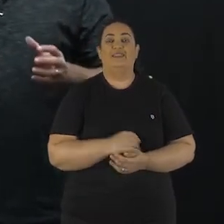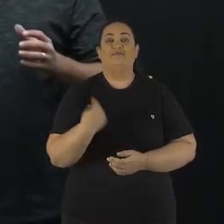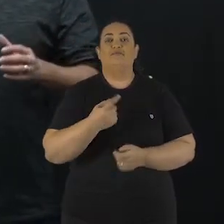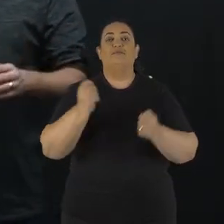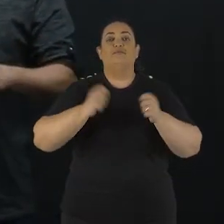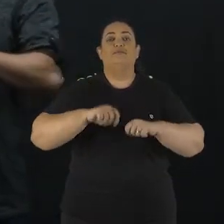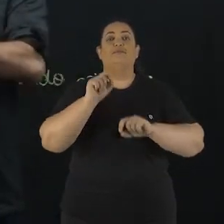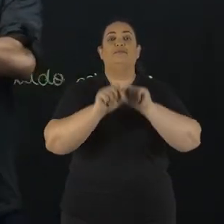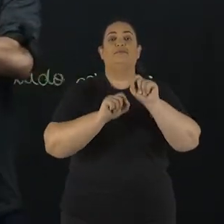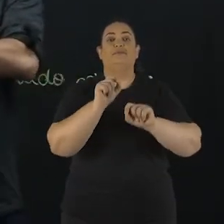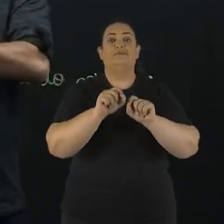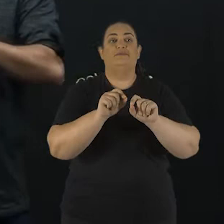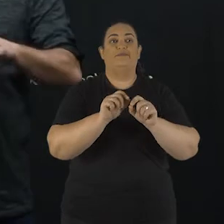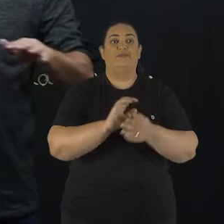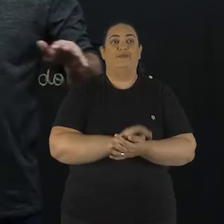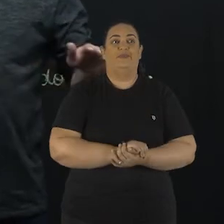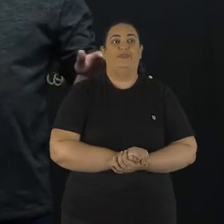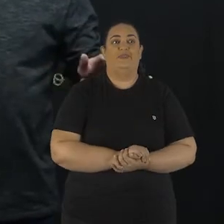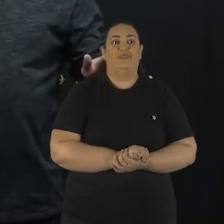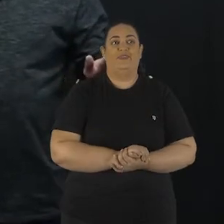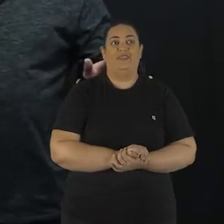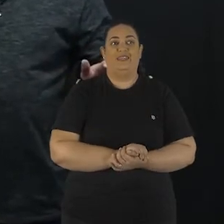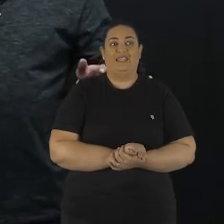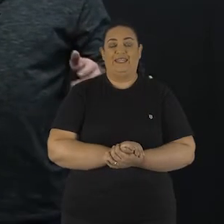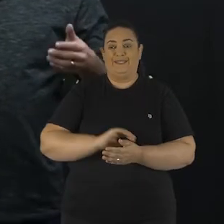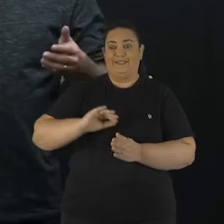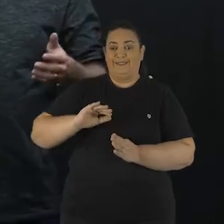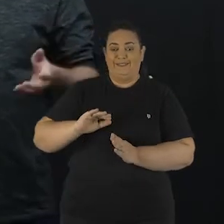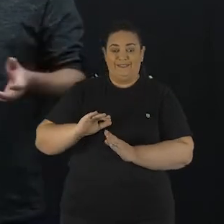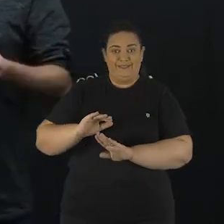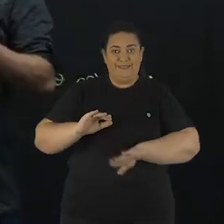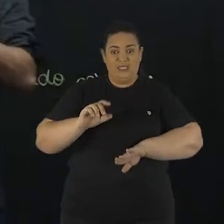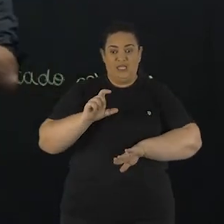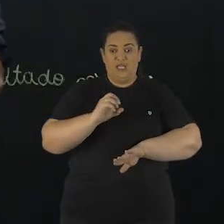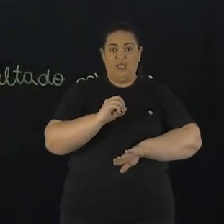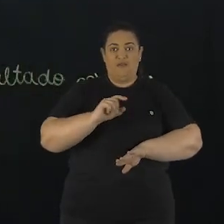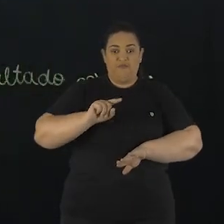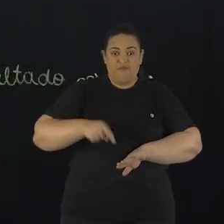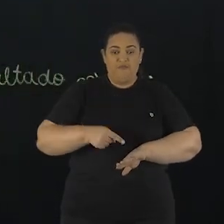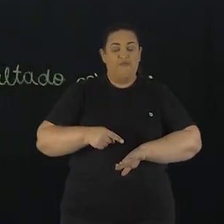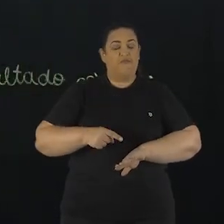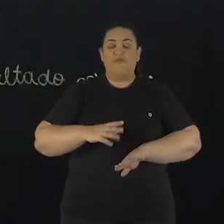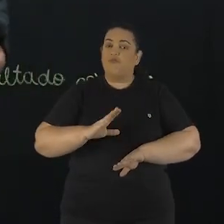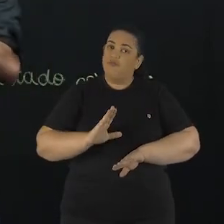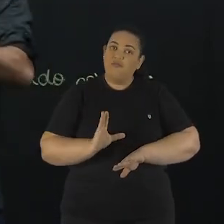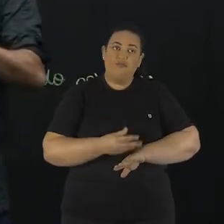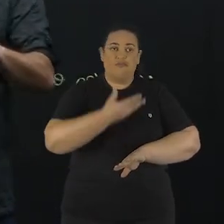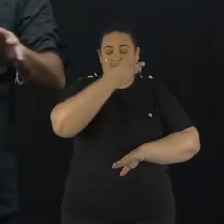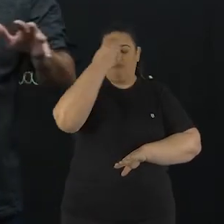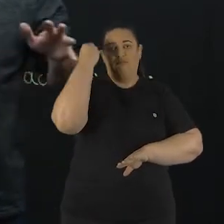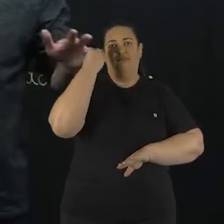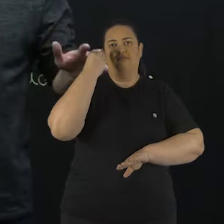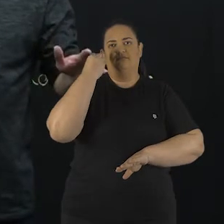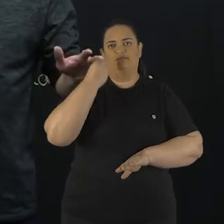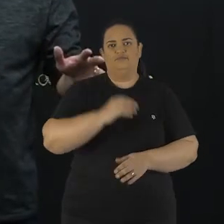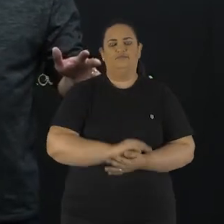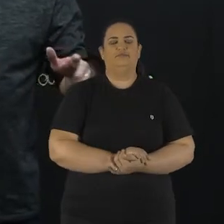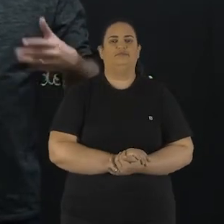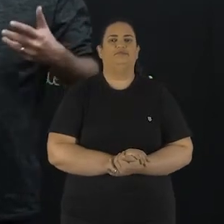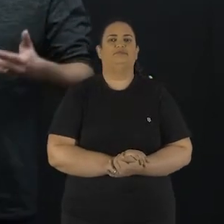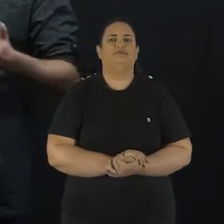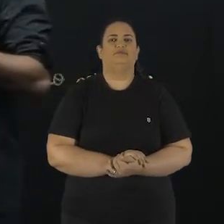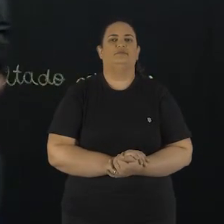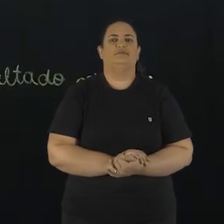nós podemos com isso esquecer a parte decimal. Ou seja, nós podemos com isso esquecer a